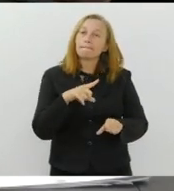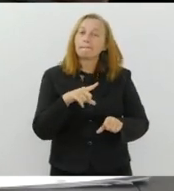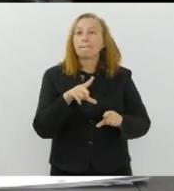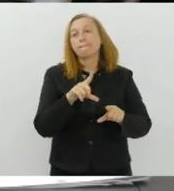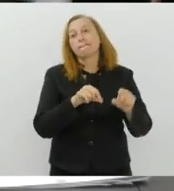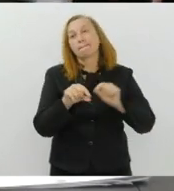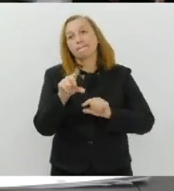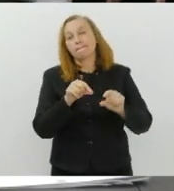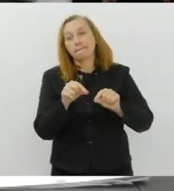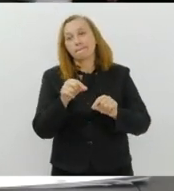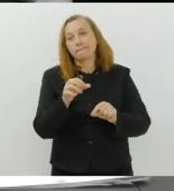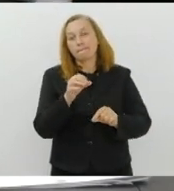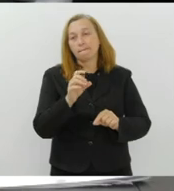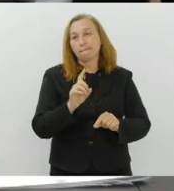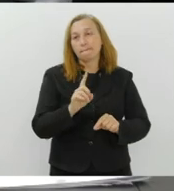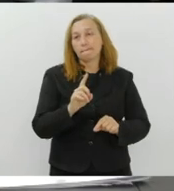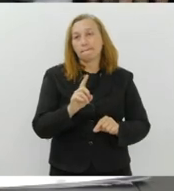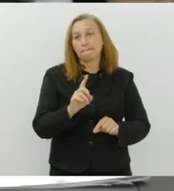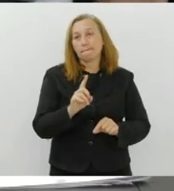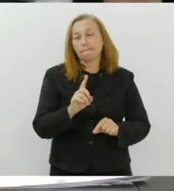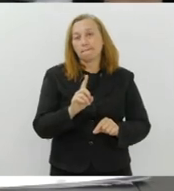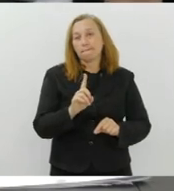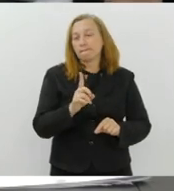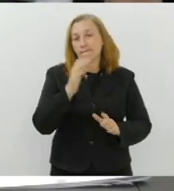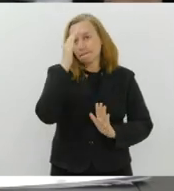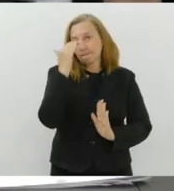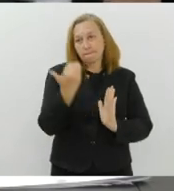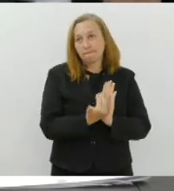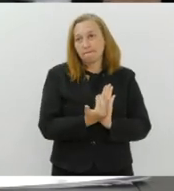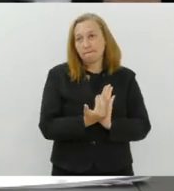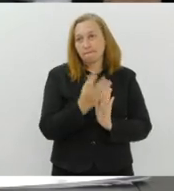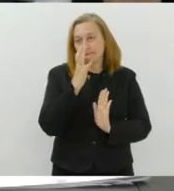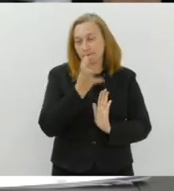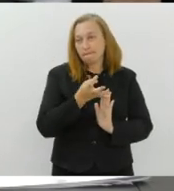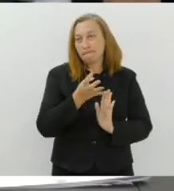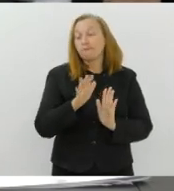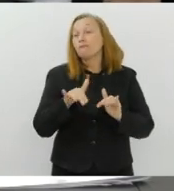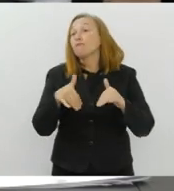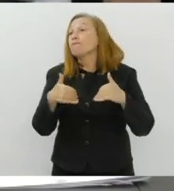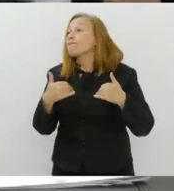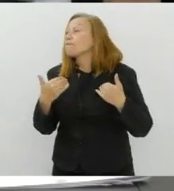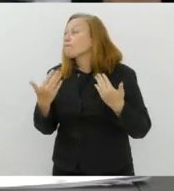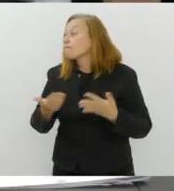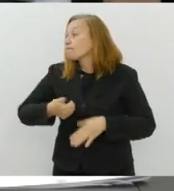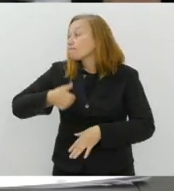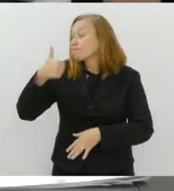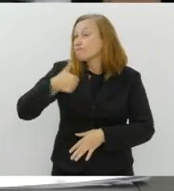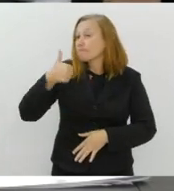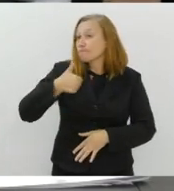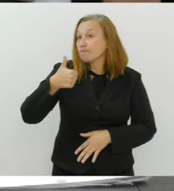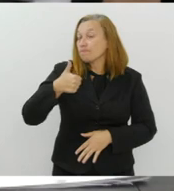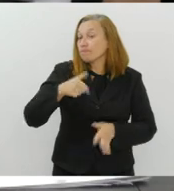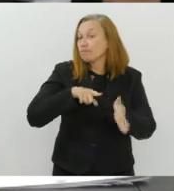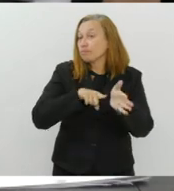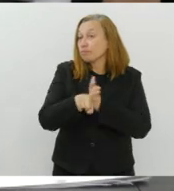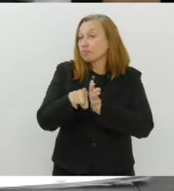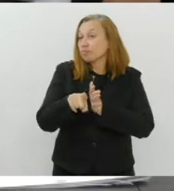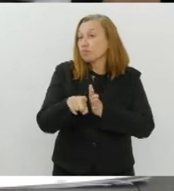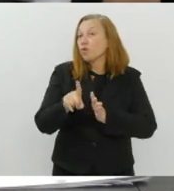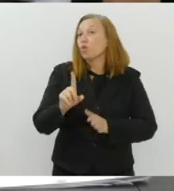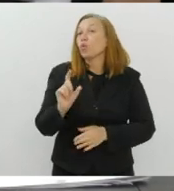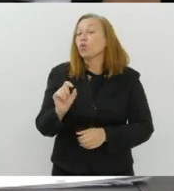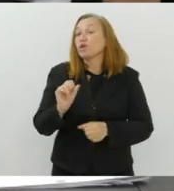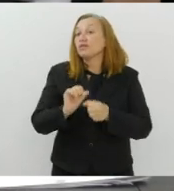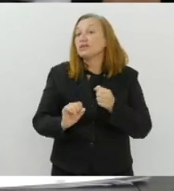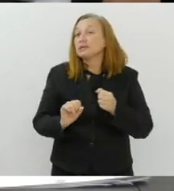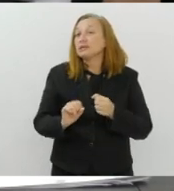que simplesmente não estavam sendo cumpridas. Qual é, primeira pergunta, o que foi feito